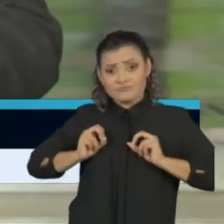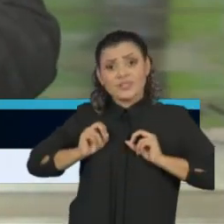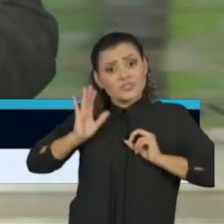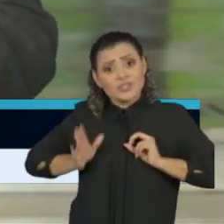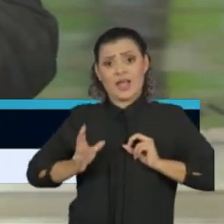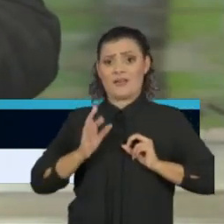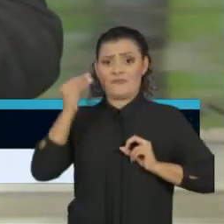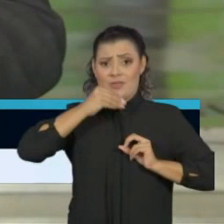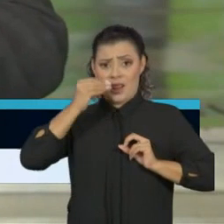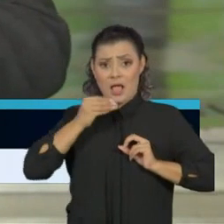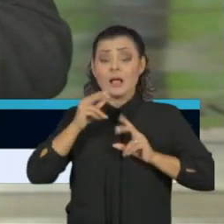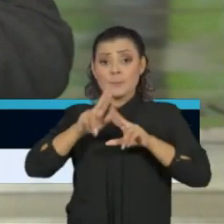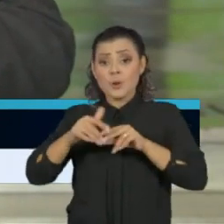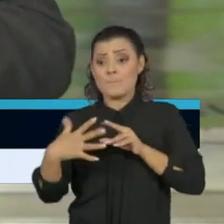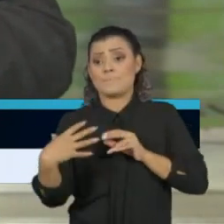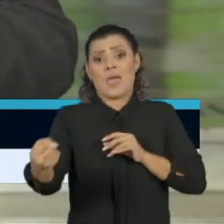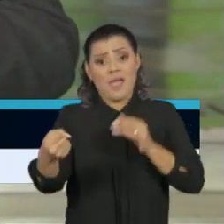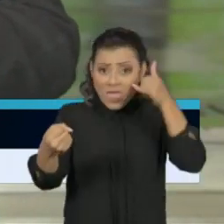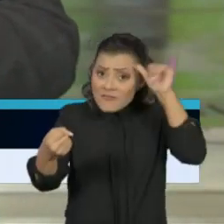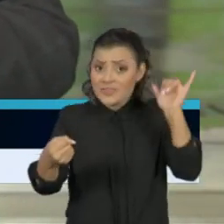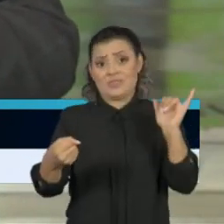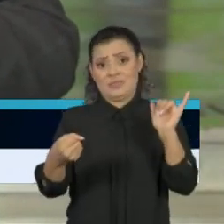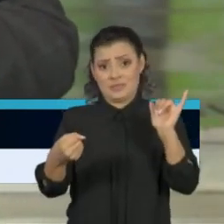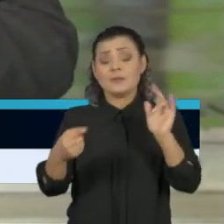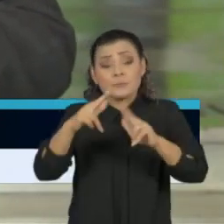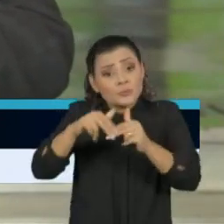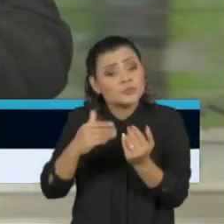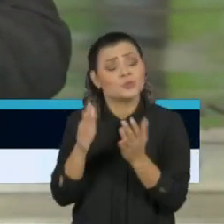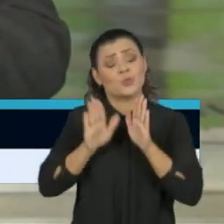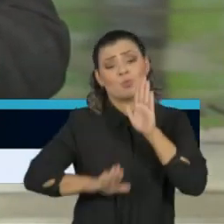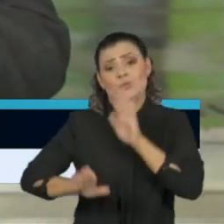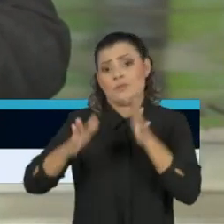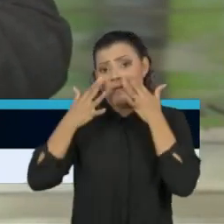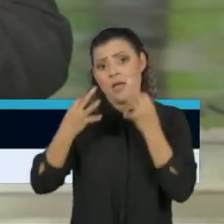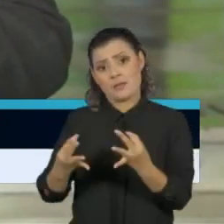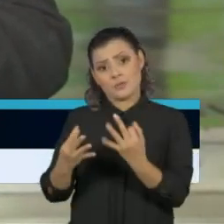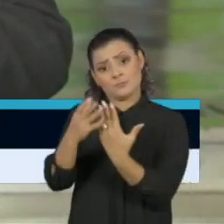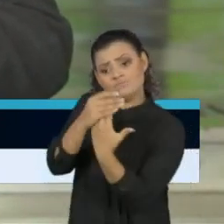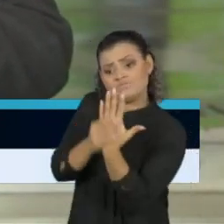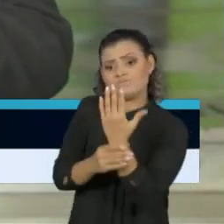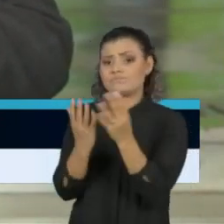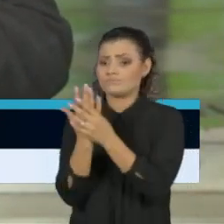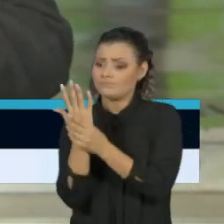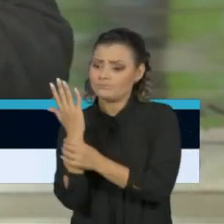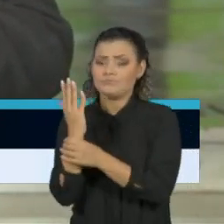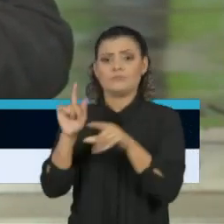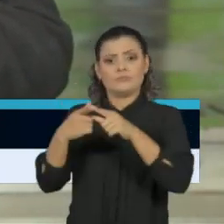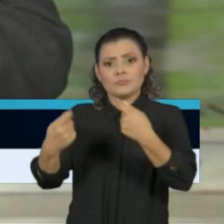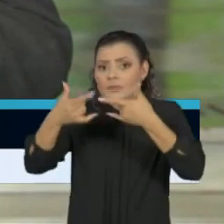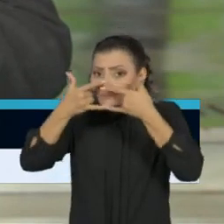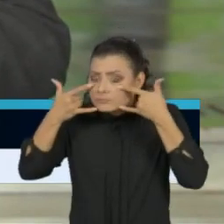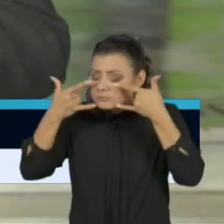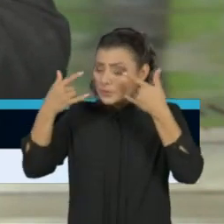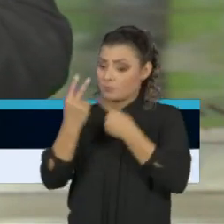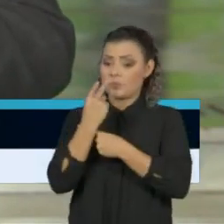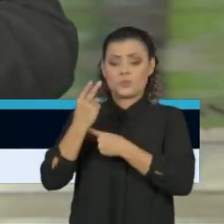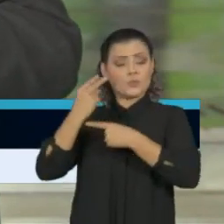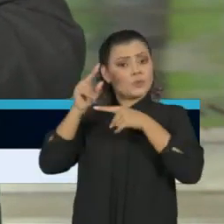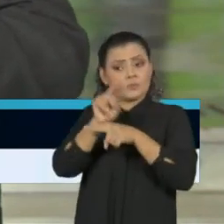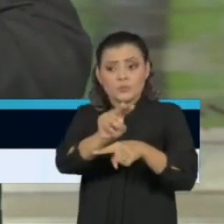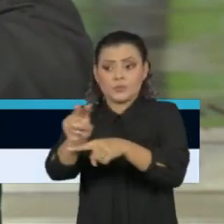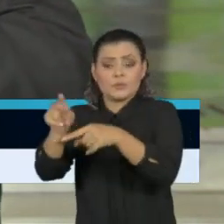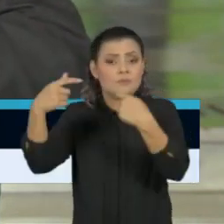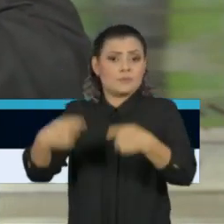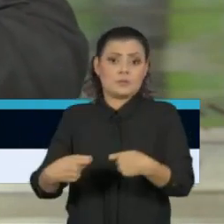e principalmente do paciente que é extremamente vulnerável numa situação desse tipo. Não tivemos até agora